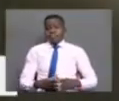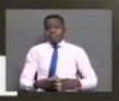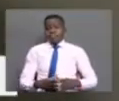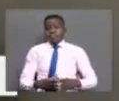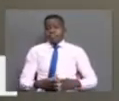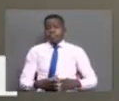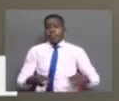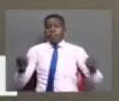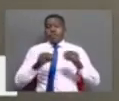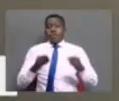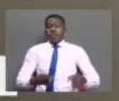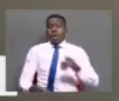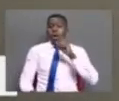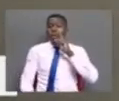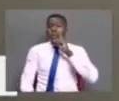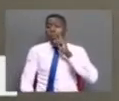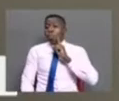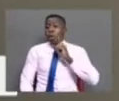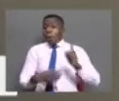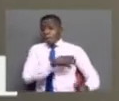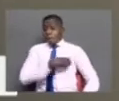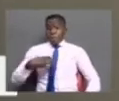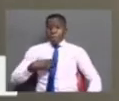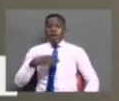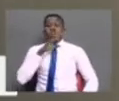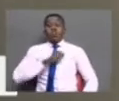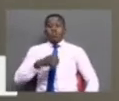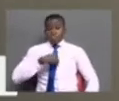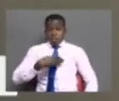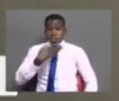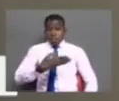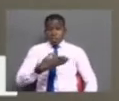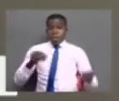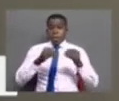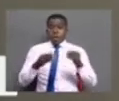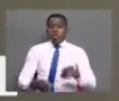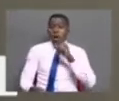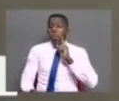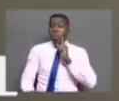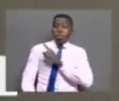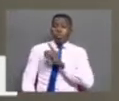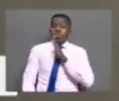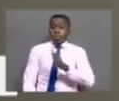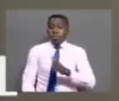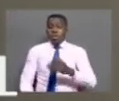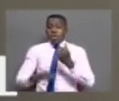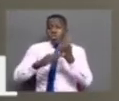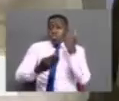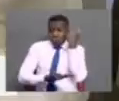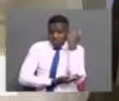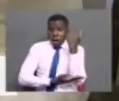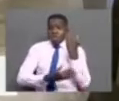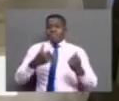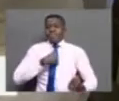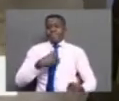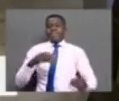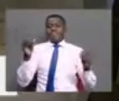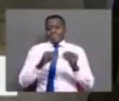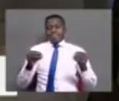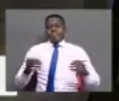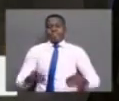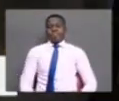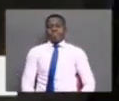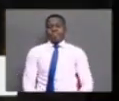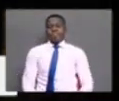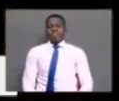em ações da mãe de sete filhos percebemos que Carolina está grávida de novo